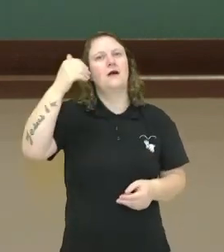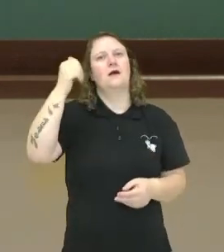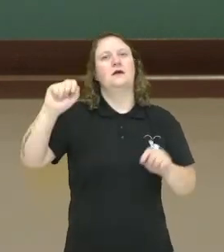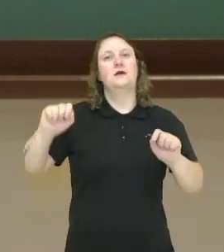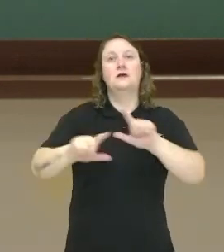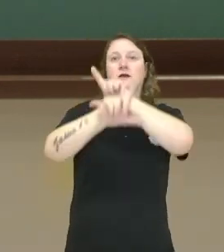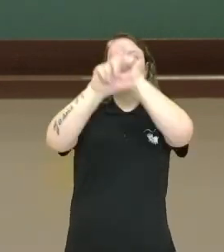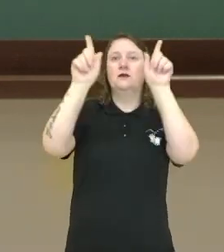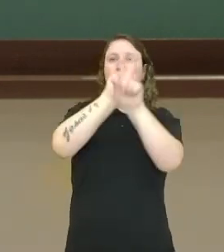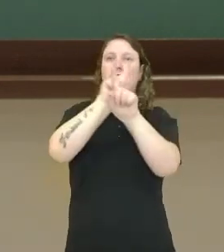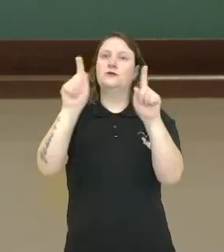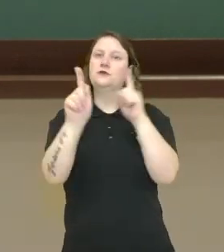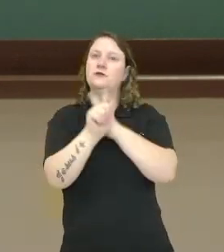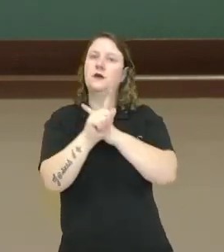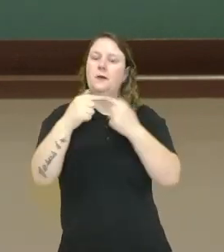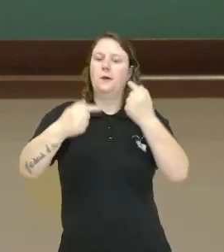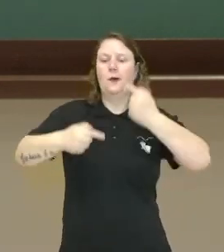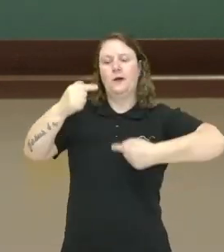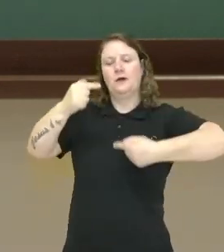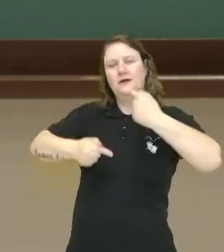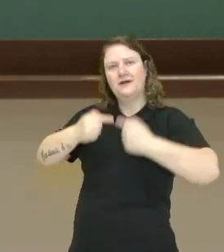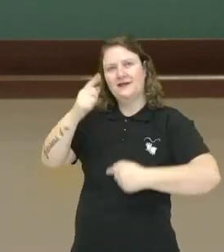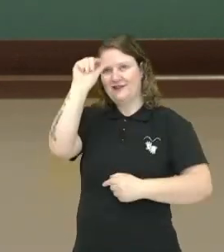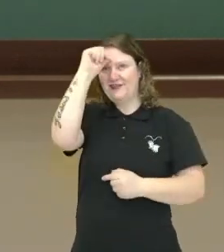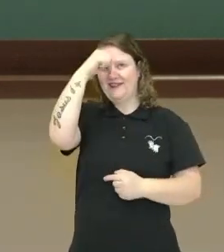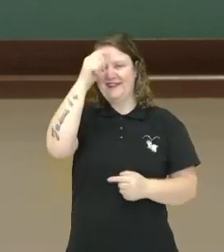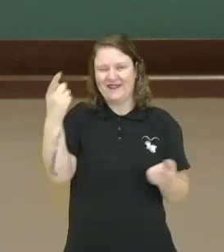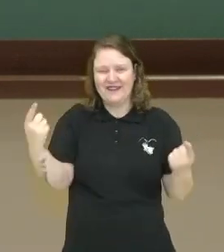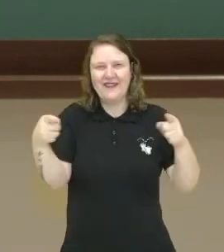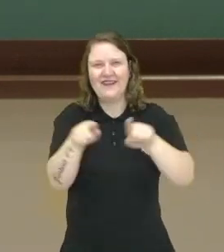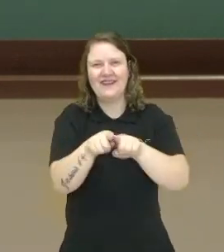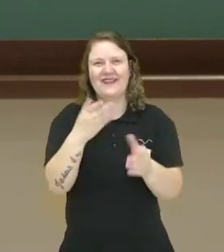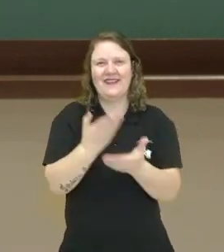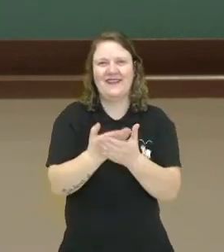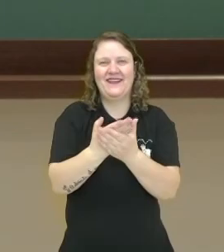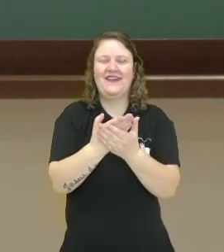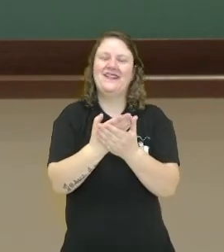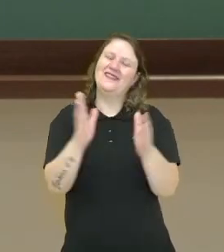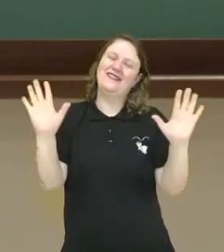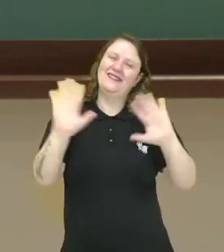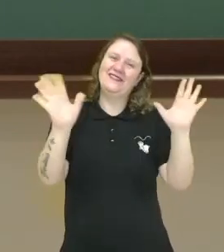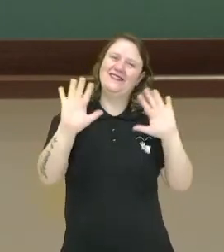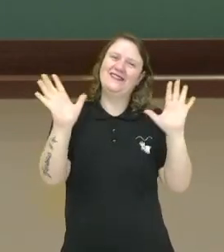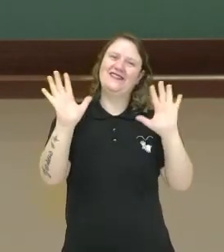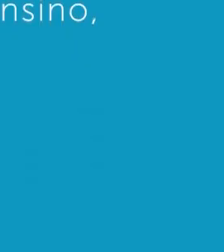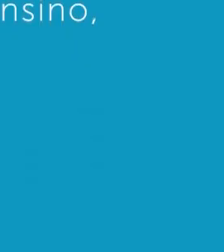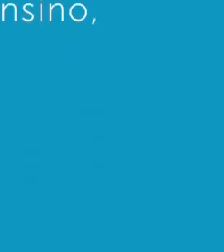questão geopolítica relacionada à Índia. Voltamos numa próxima aula com mais geografia. Um abraço a todos.